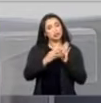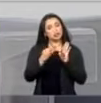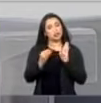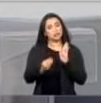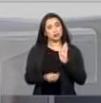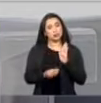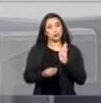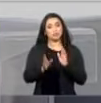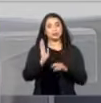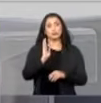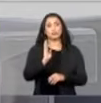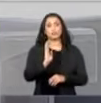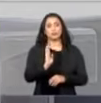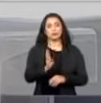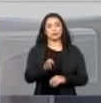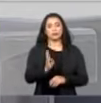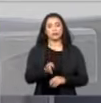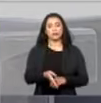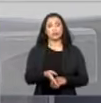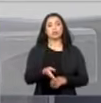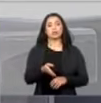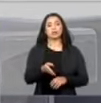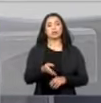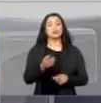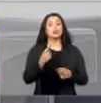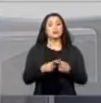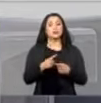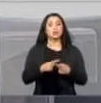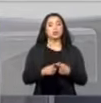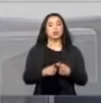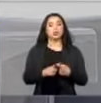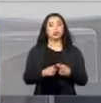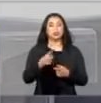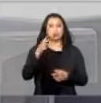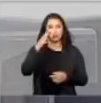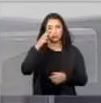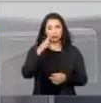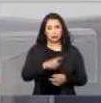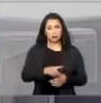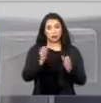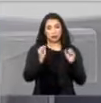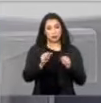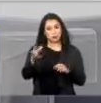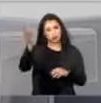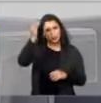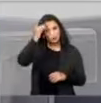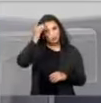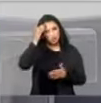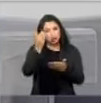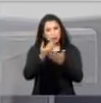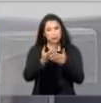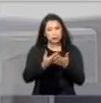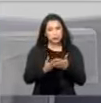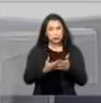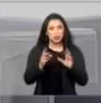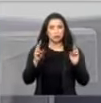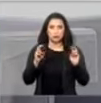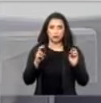Isso já é motivo suficiente para que nos debrucemos sobre elas, mas entendendo-as